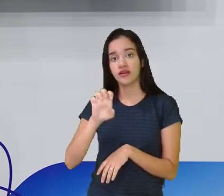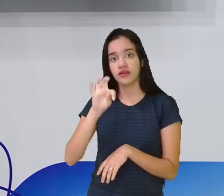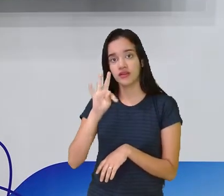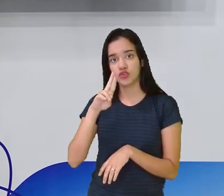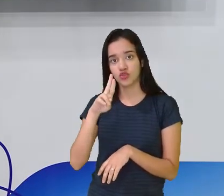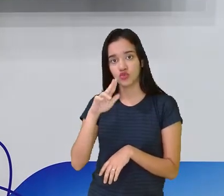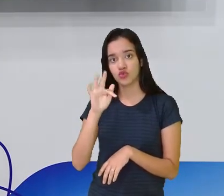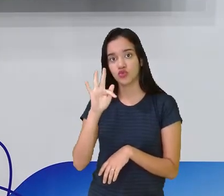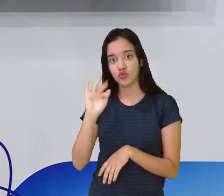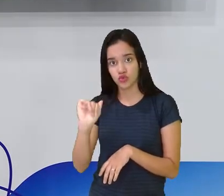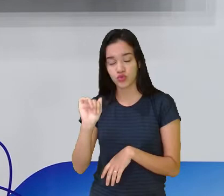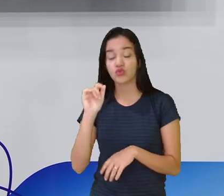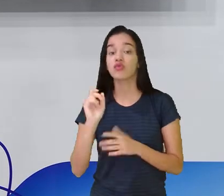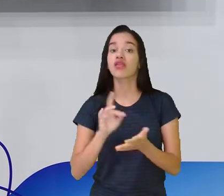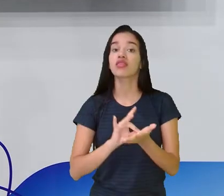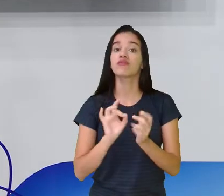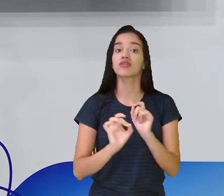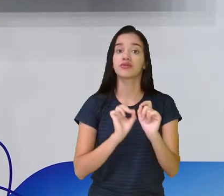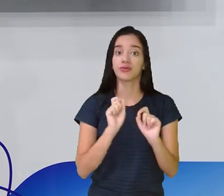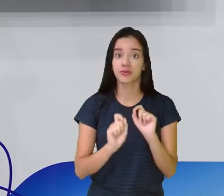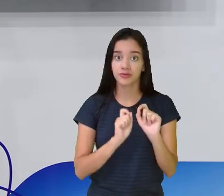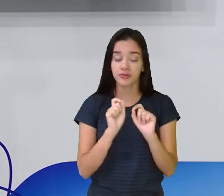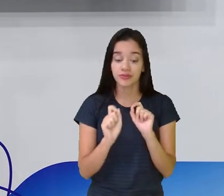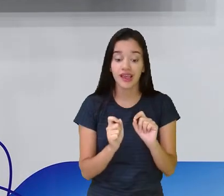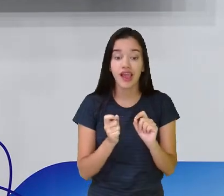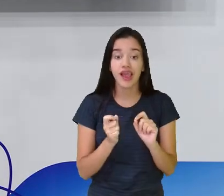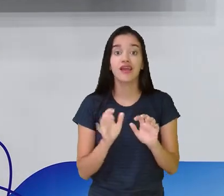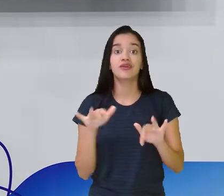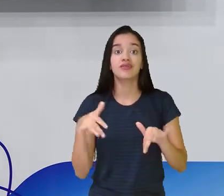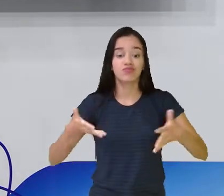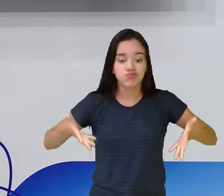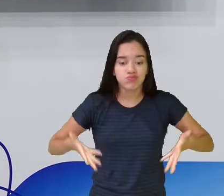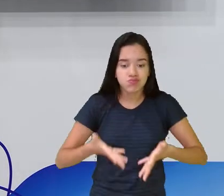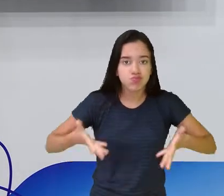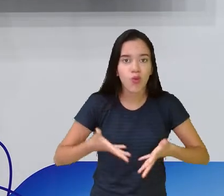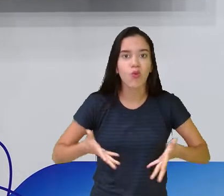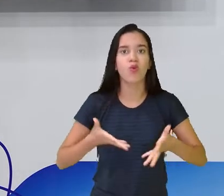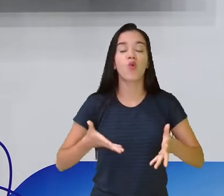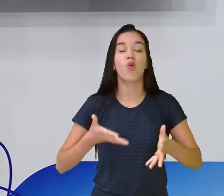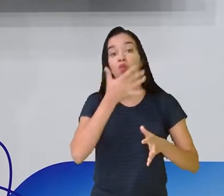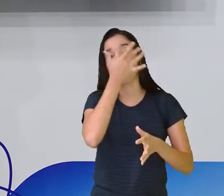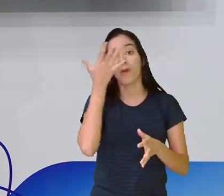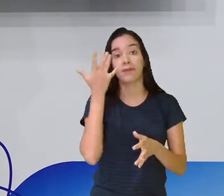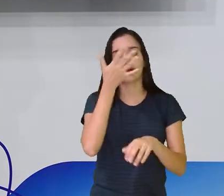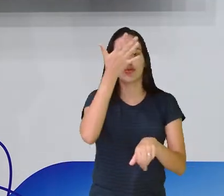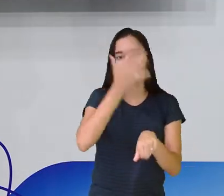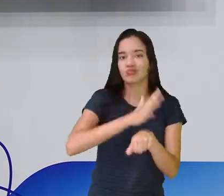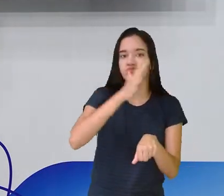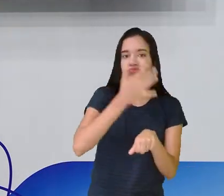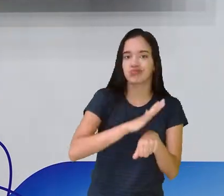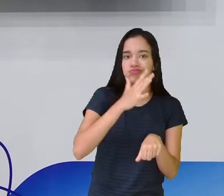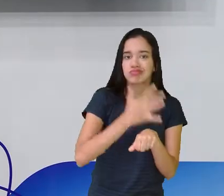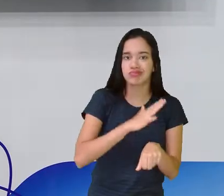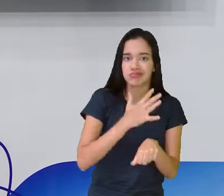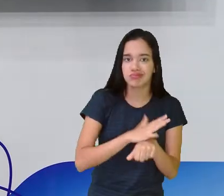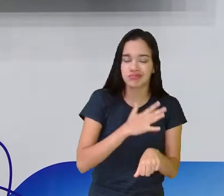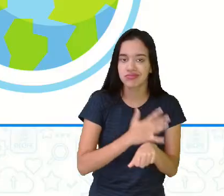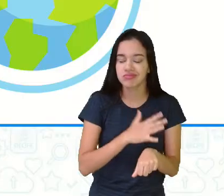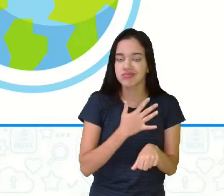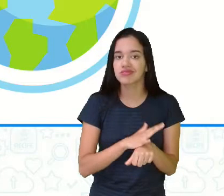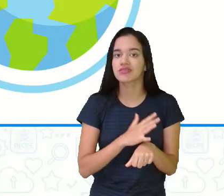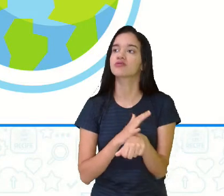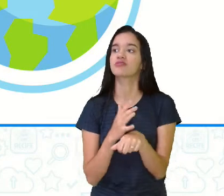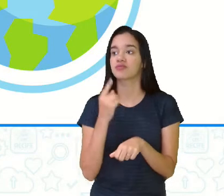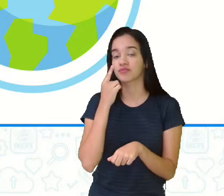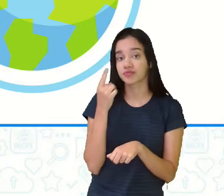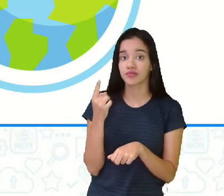planeta, mas ele se intensifica devido às ações do homem. Por quê? Como eu estou mostrando aqui, ó, é um